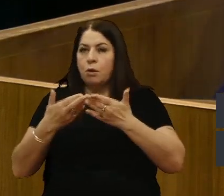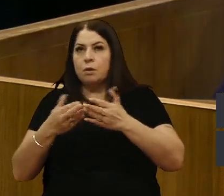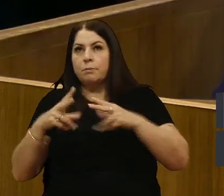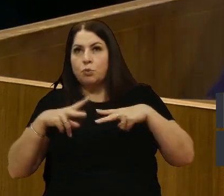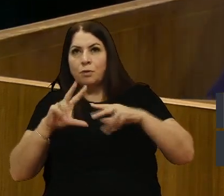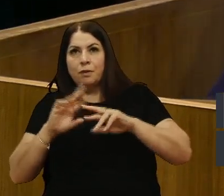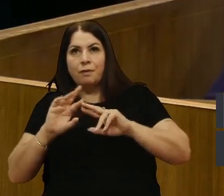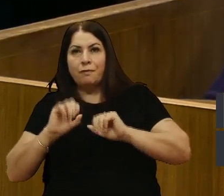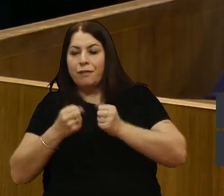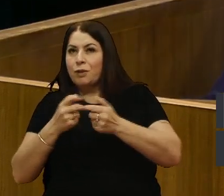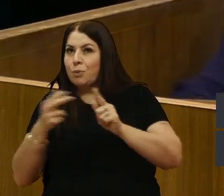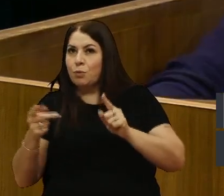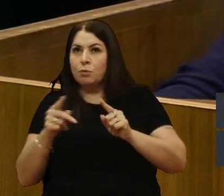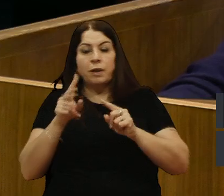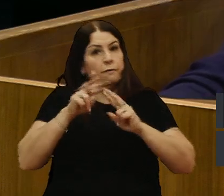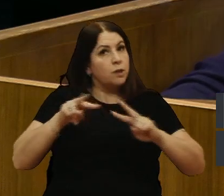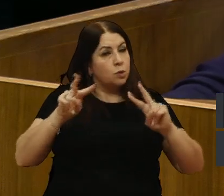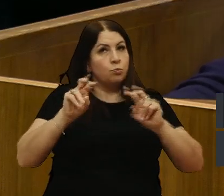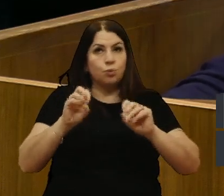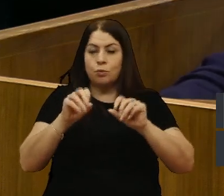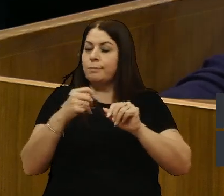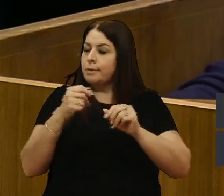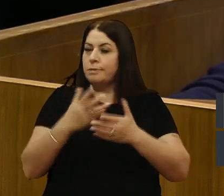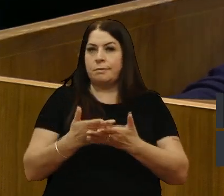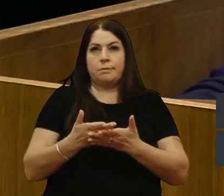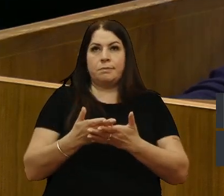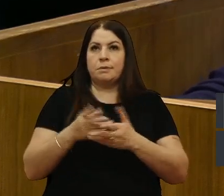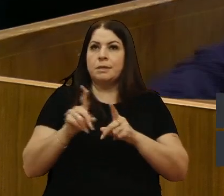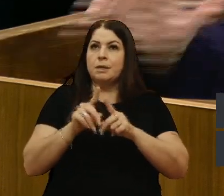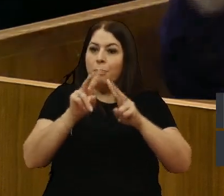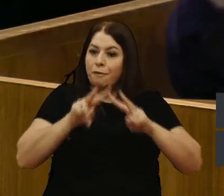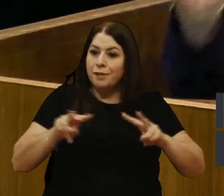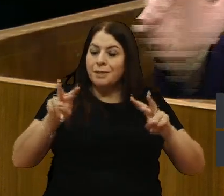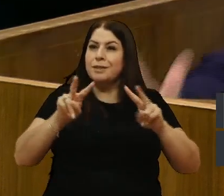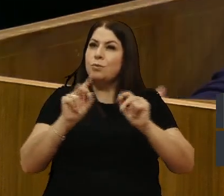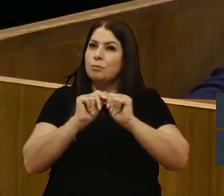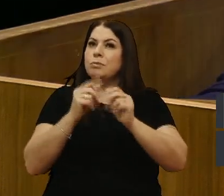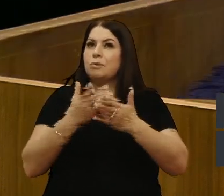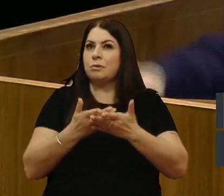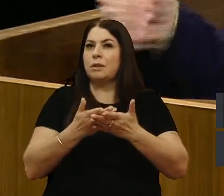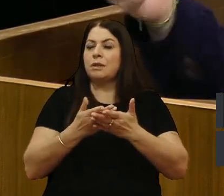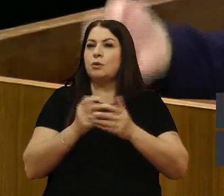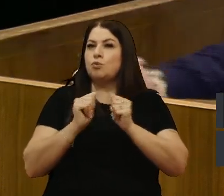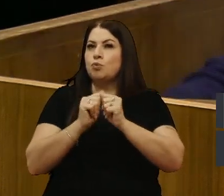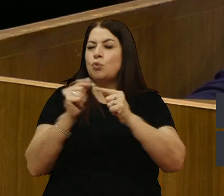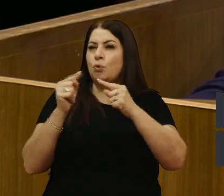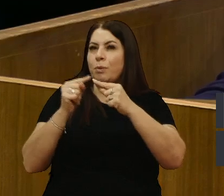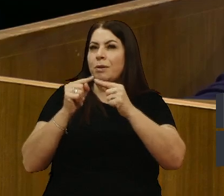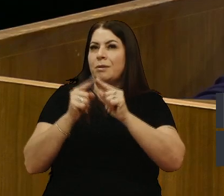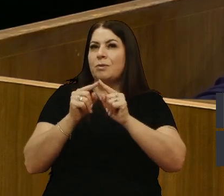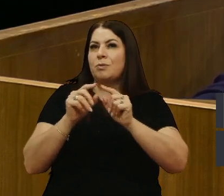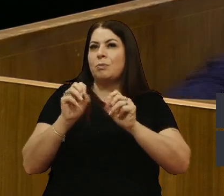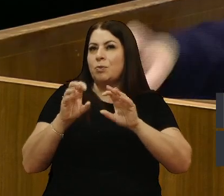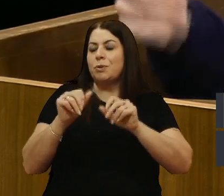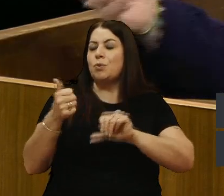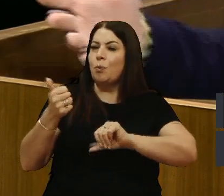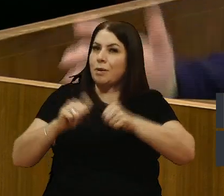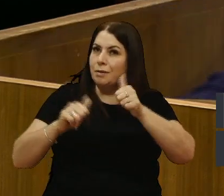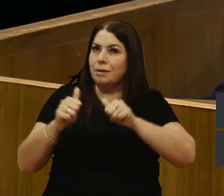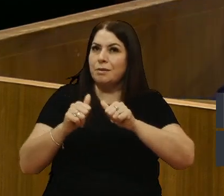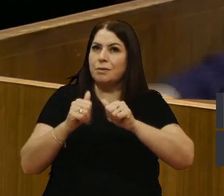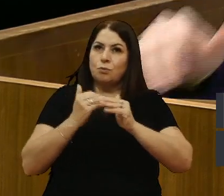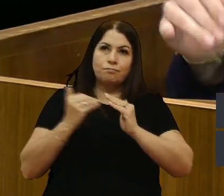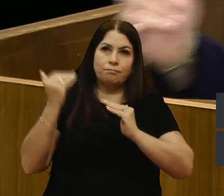defendo outra. A nossa visão sobre educação precisa ser, né, uma visão que tenha a ver com uma educação de qualidade, né,